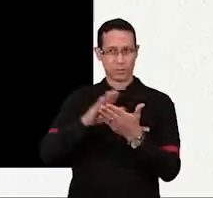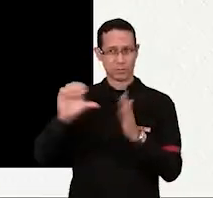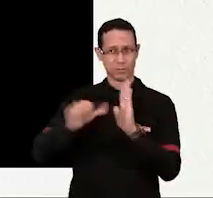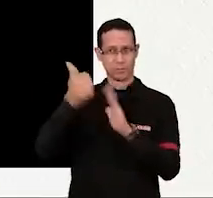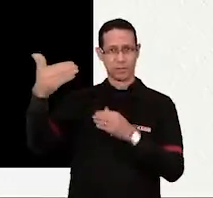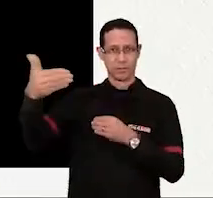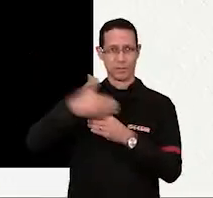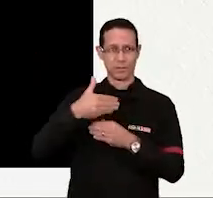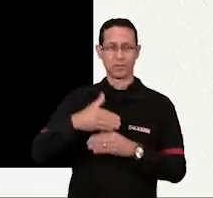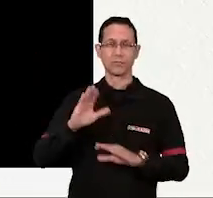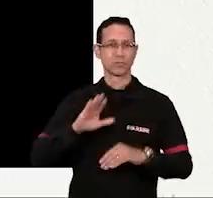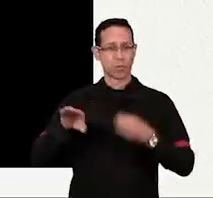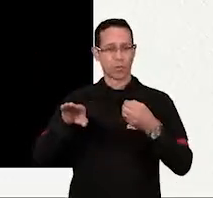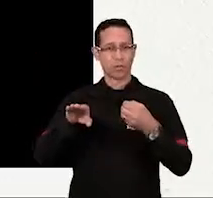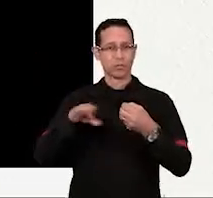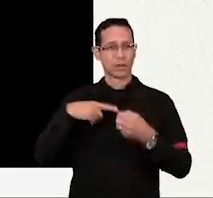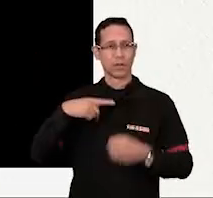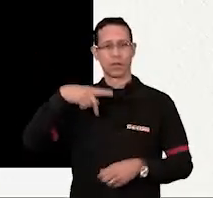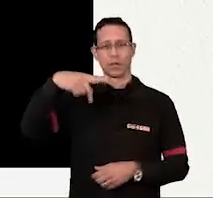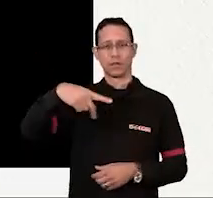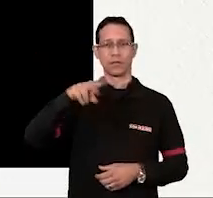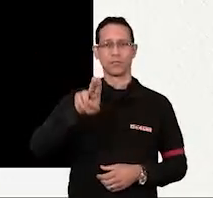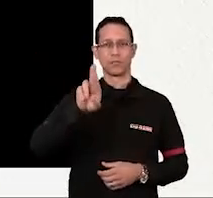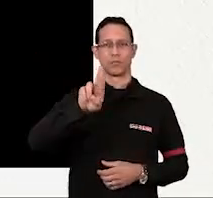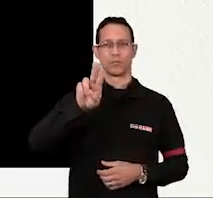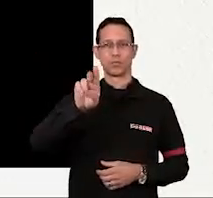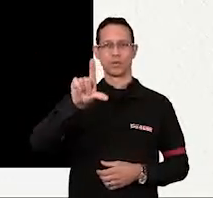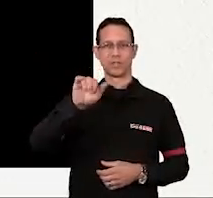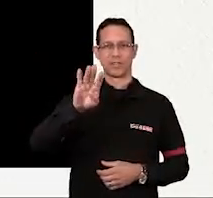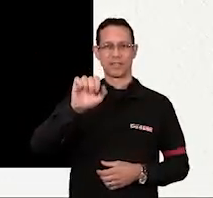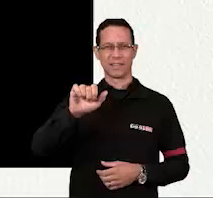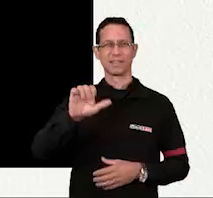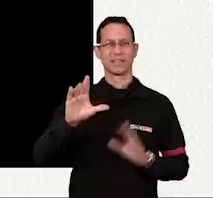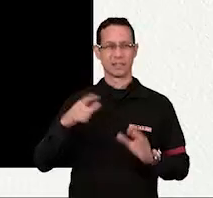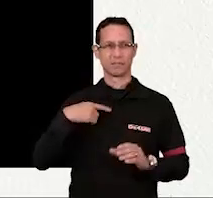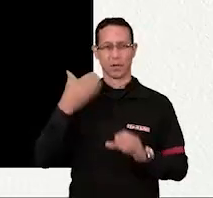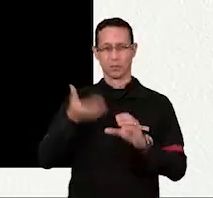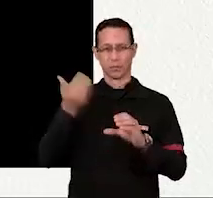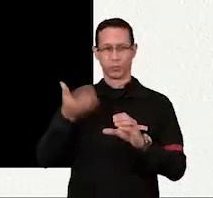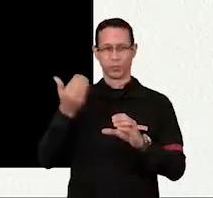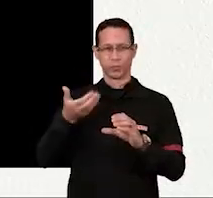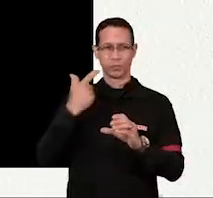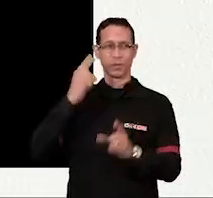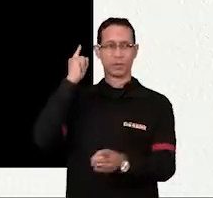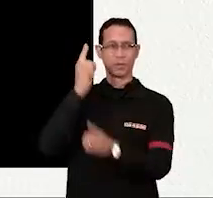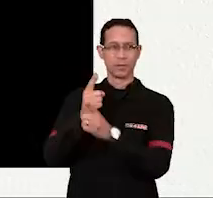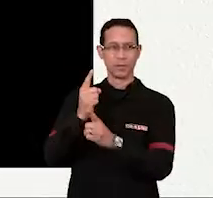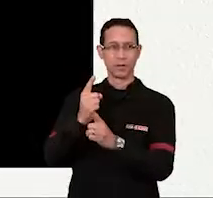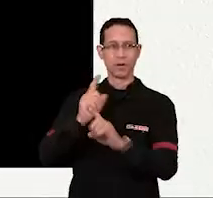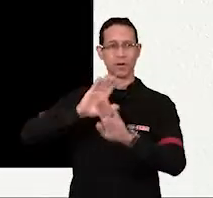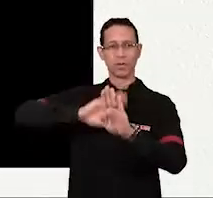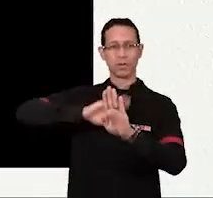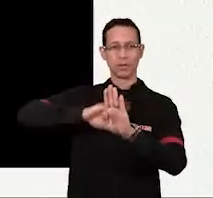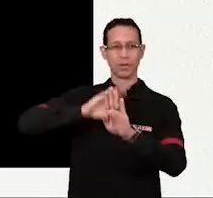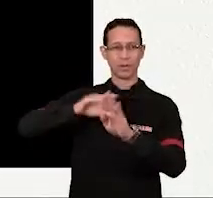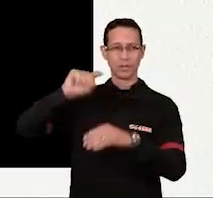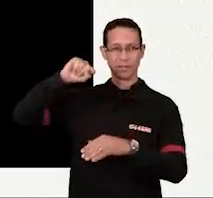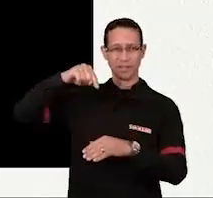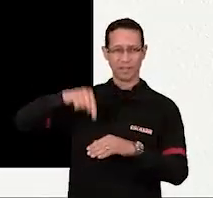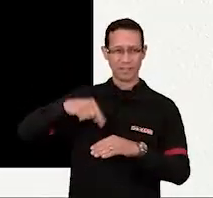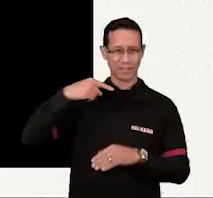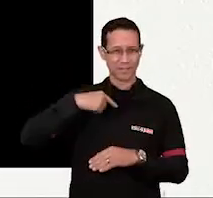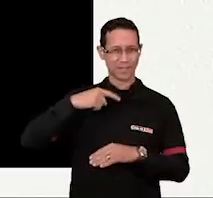só tinha uma otite purulenta bilateral, e quando depois eu lavei a orelha, eu encontrei o tímpano dessa forma.